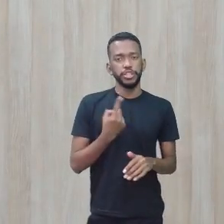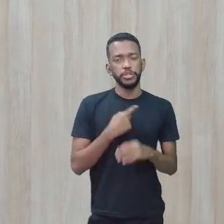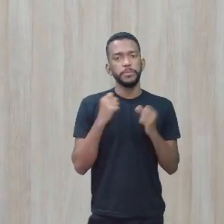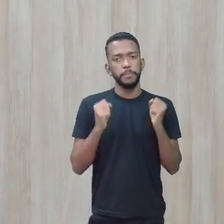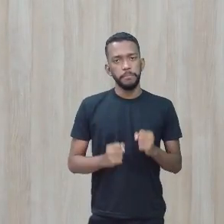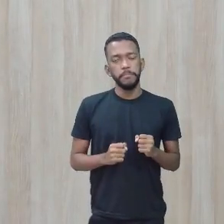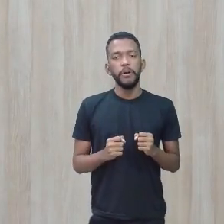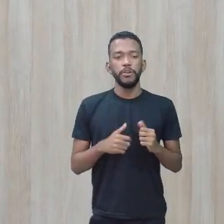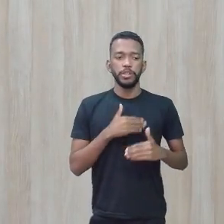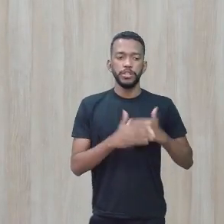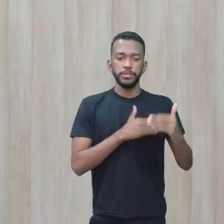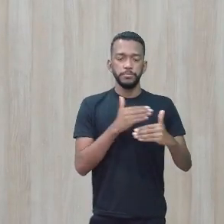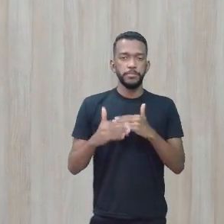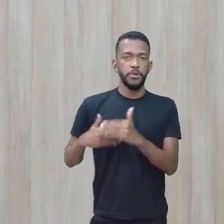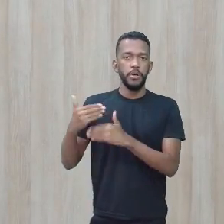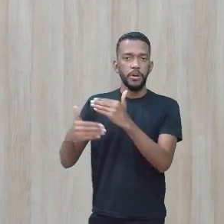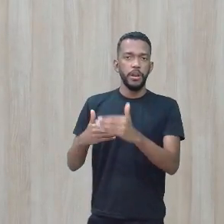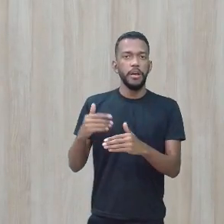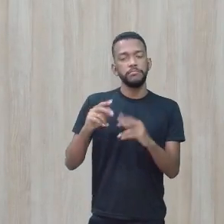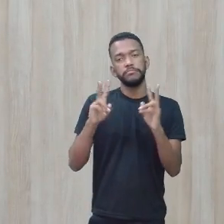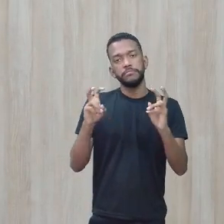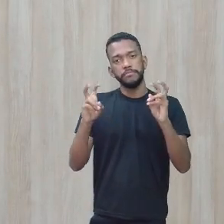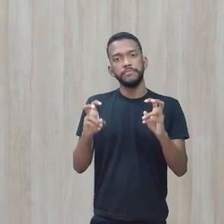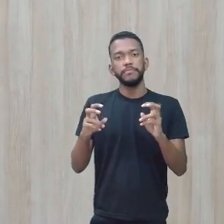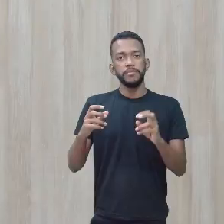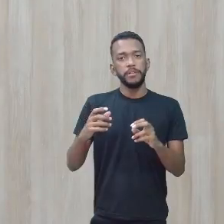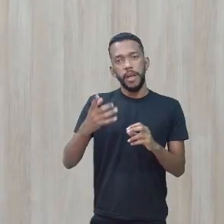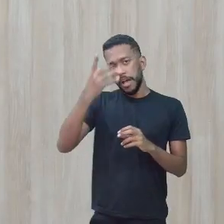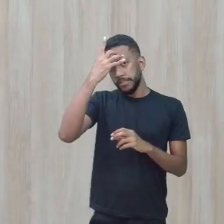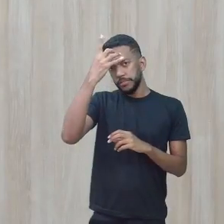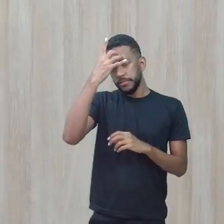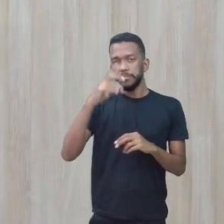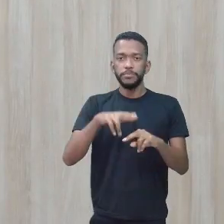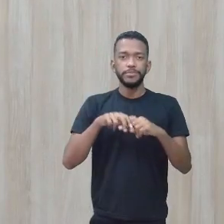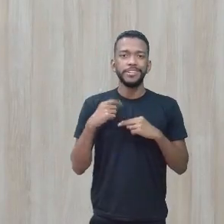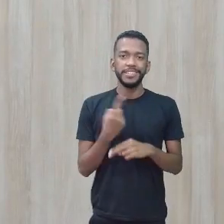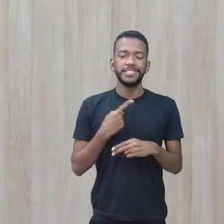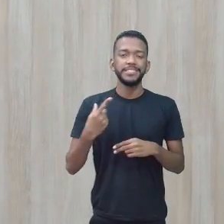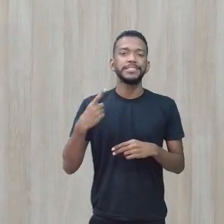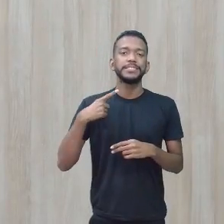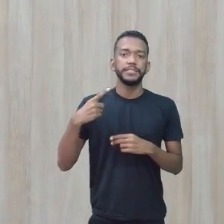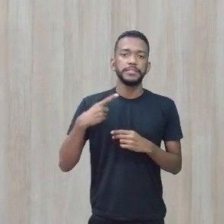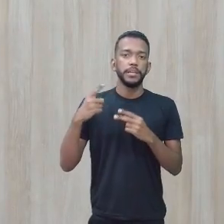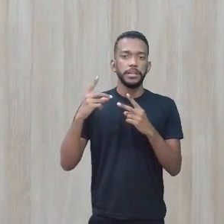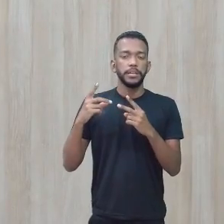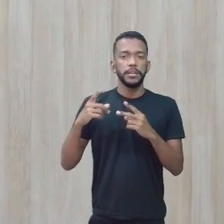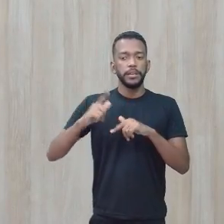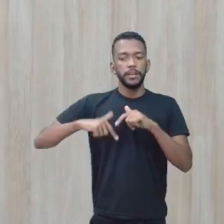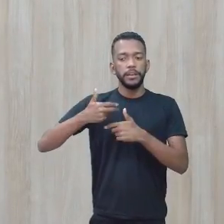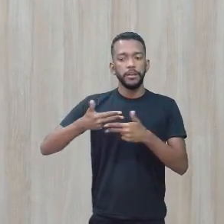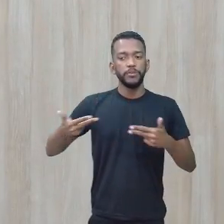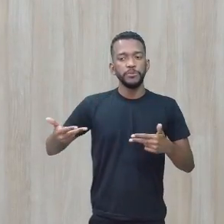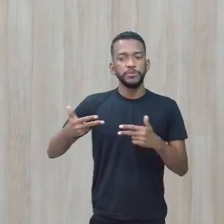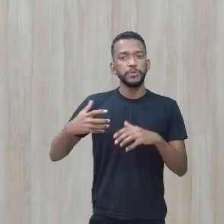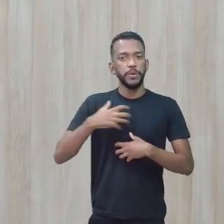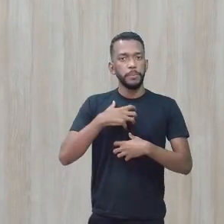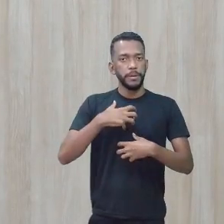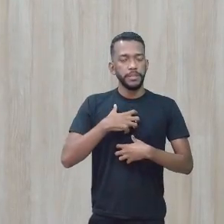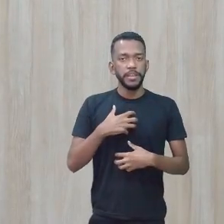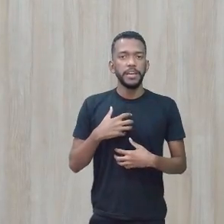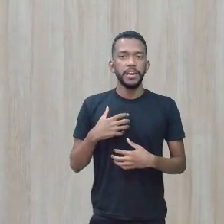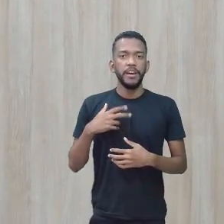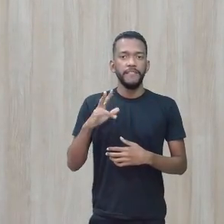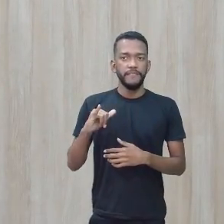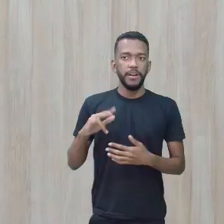forma racional, né? O que a gente não pode é estar explorando nossos recursos de uma maneira que vai trazer